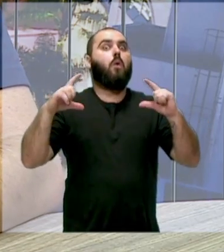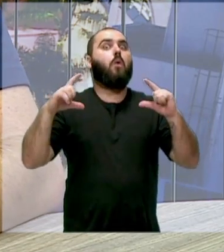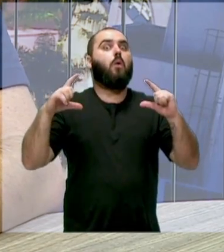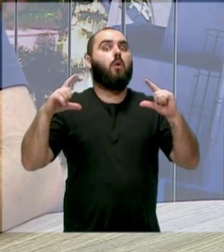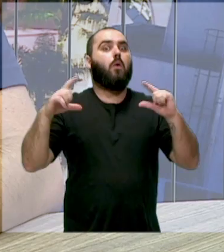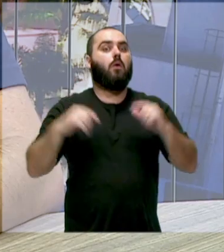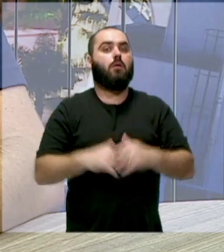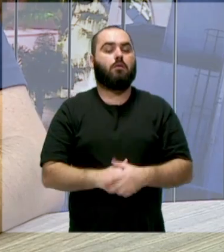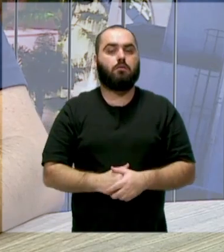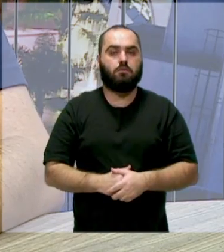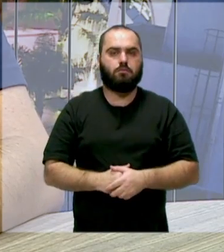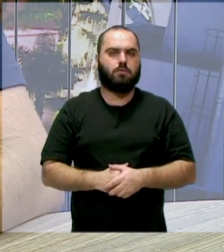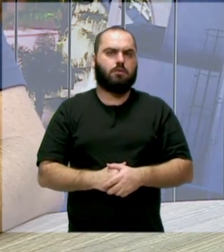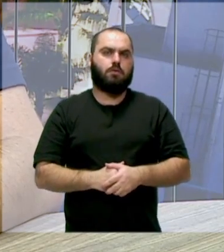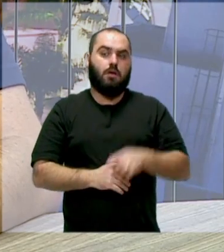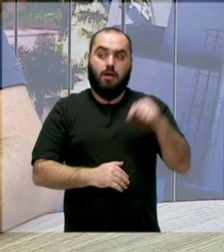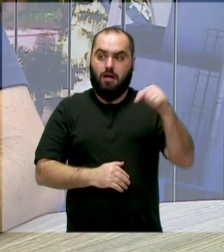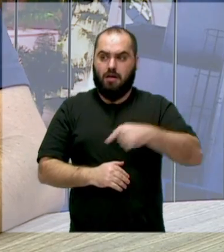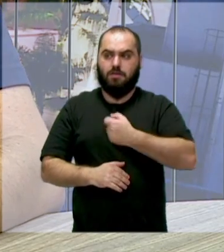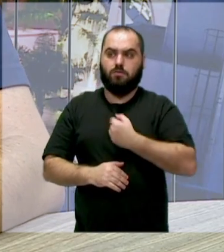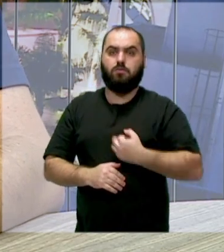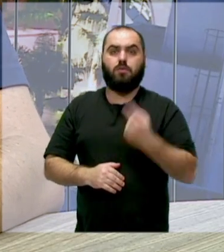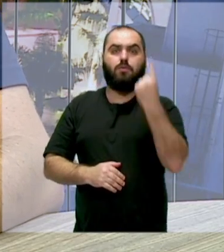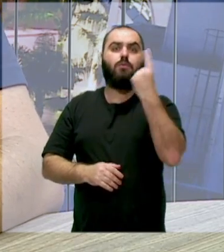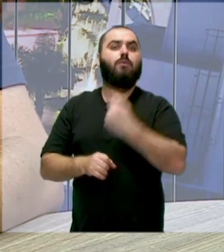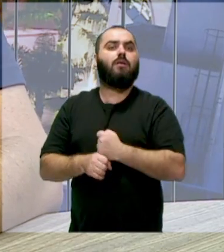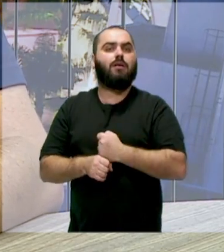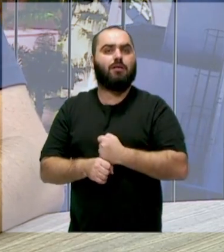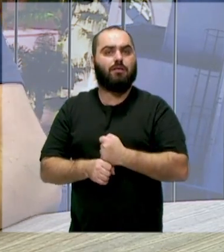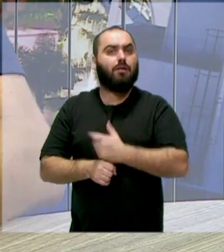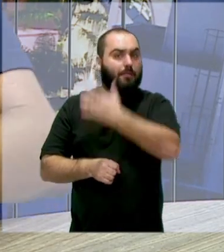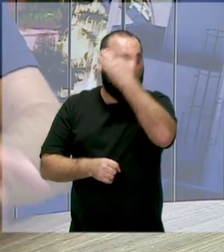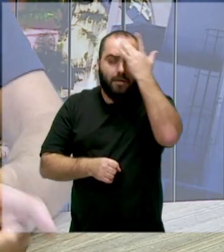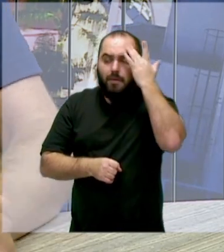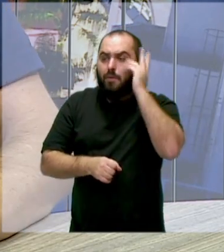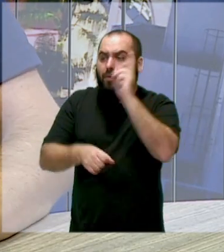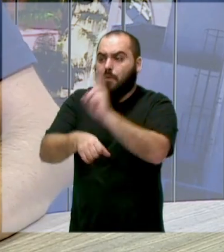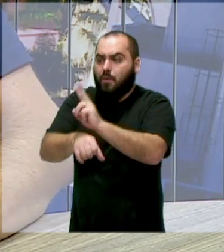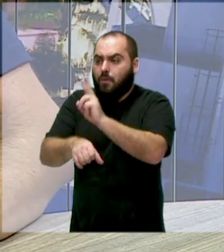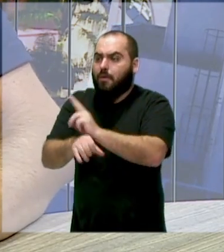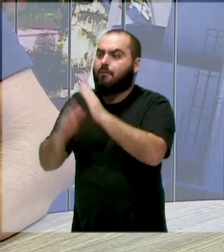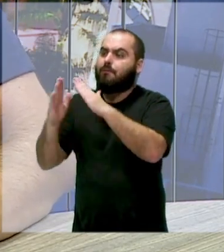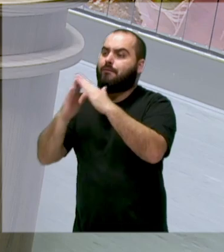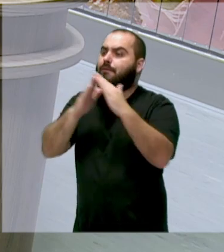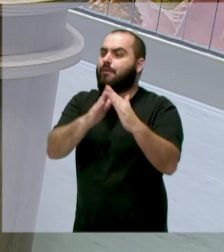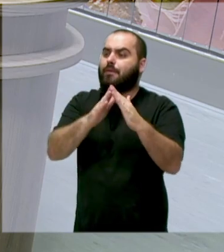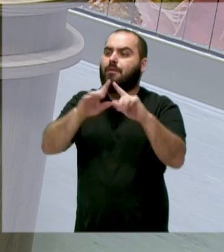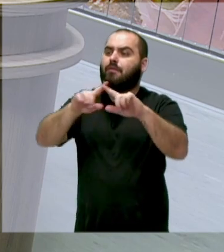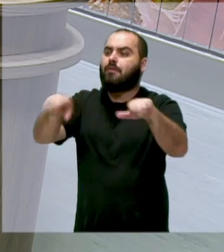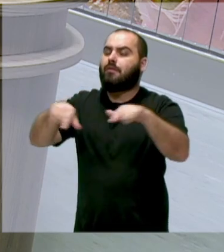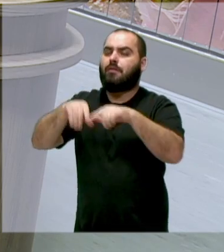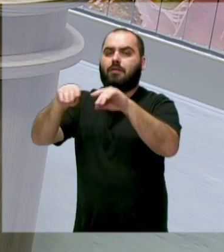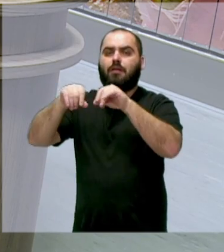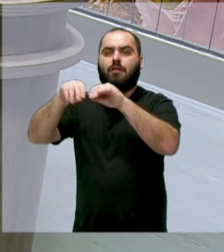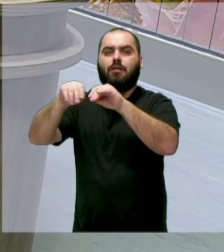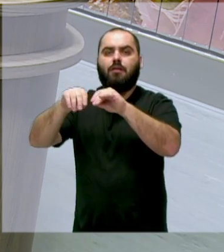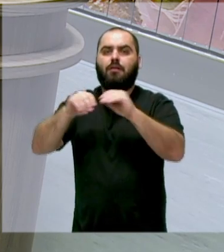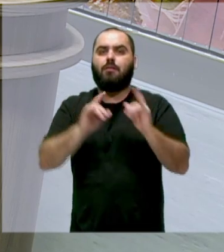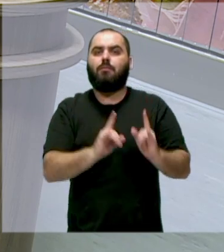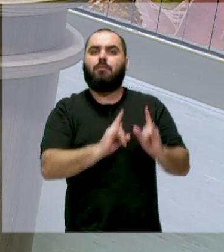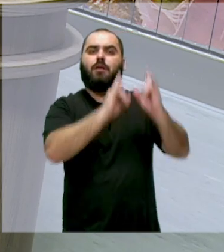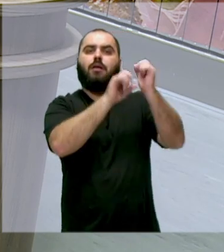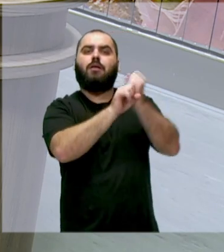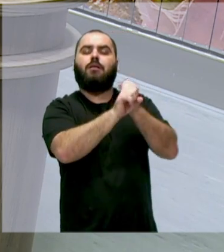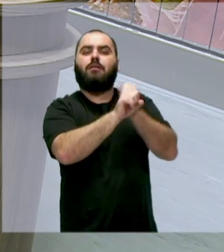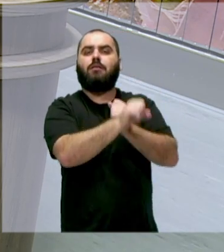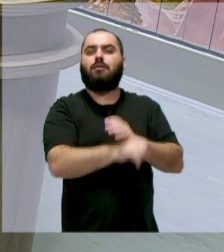de denúncias deveria ser feito durante todo o ano, que as pessoas prestassem atenção no seu vizinho, no terreno, num prédio em construção, e